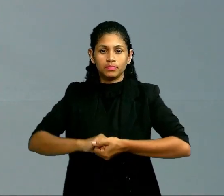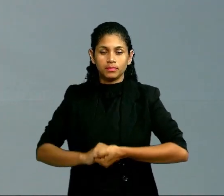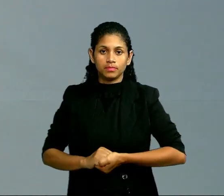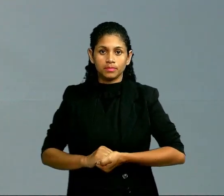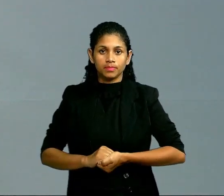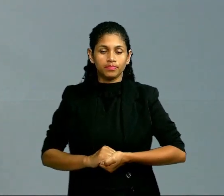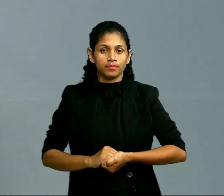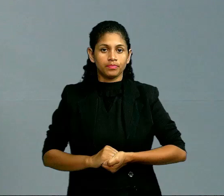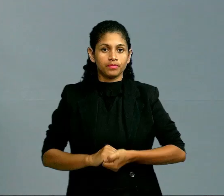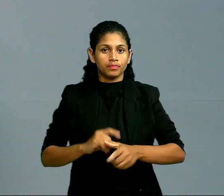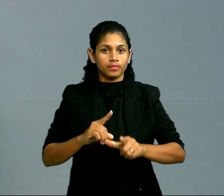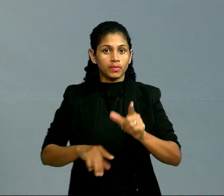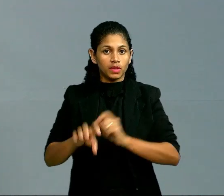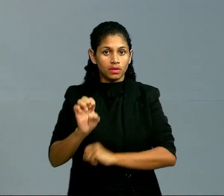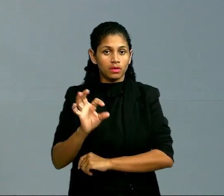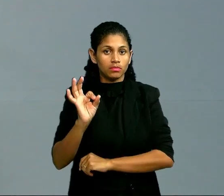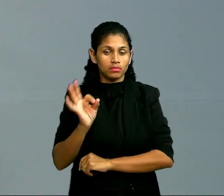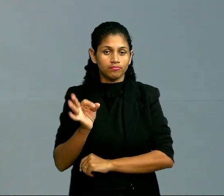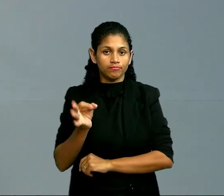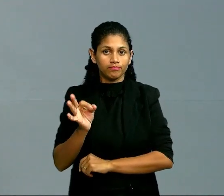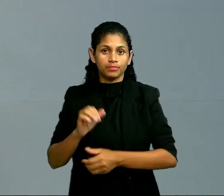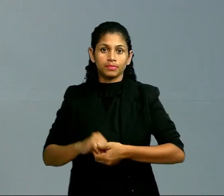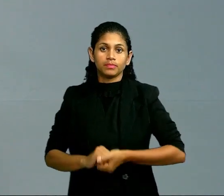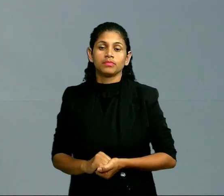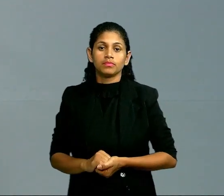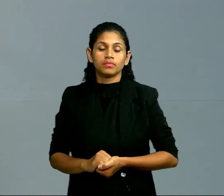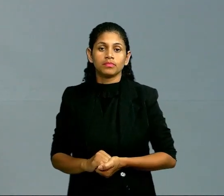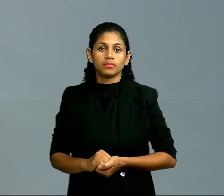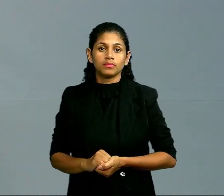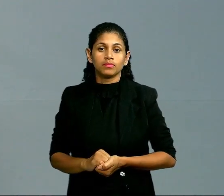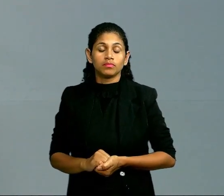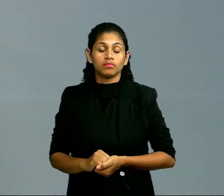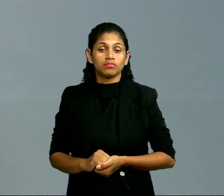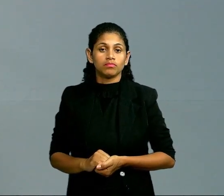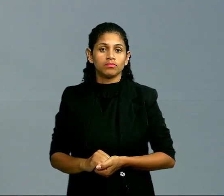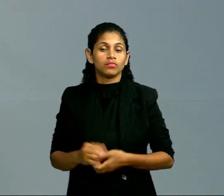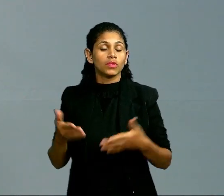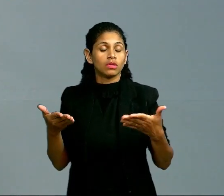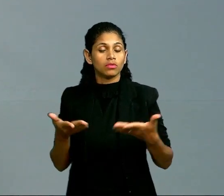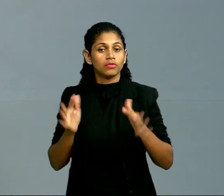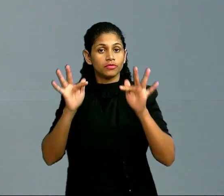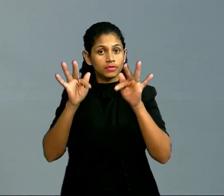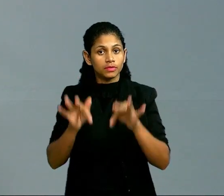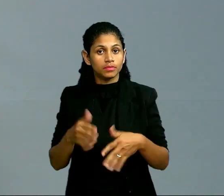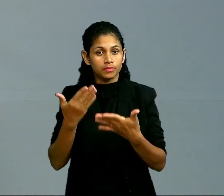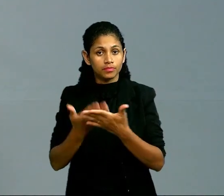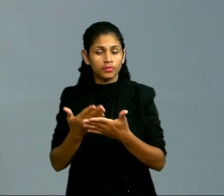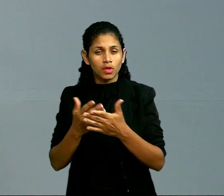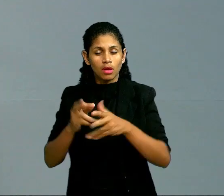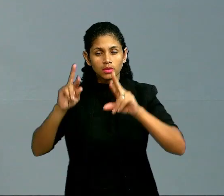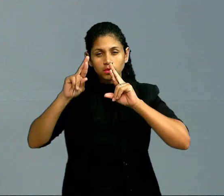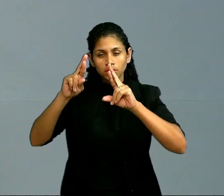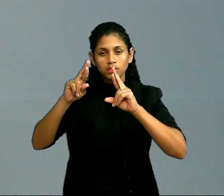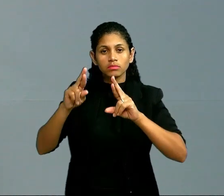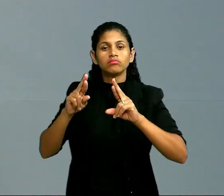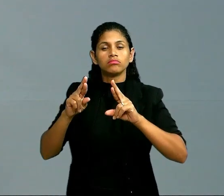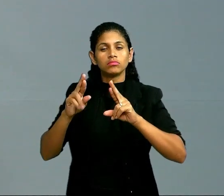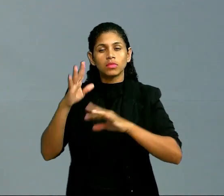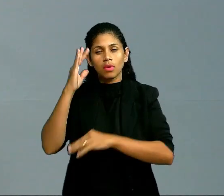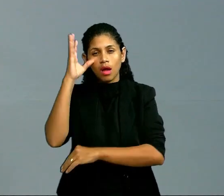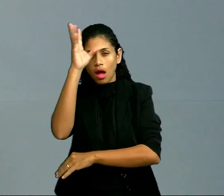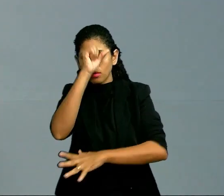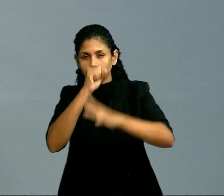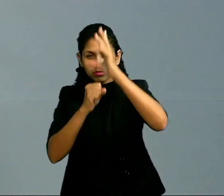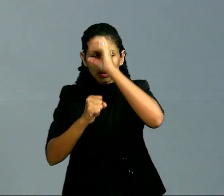Então gabarita aí, alternativa aí. Tá, pessoal? Então, por hoje, a gente encerra nossa aula. Espero que vocês tenham atendido. É